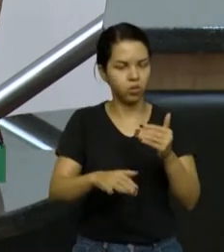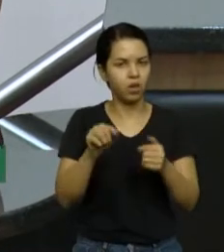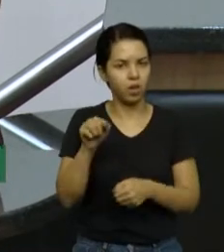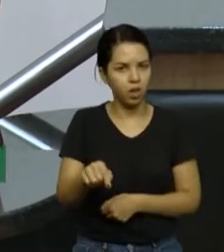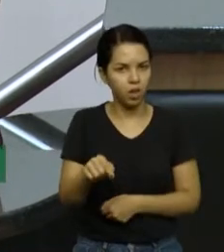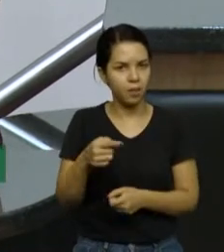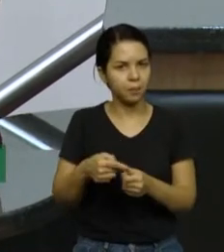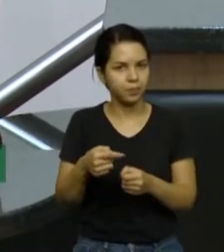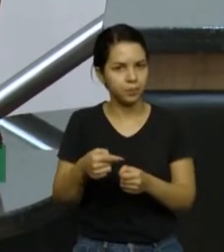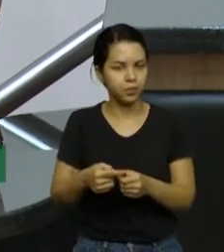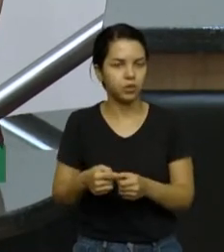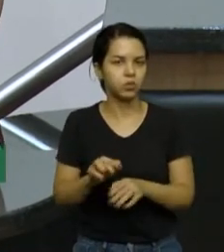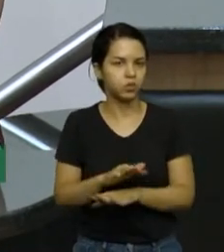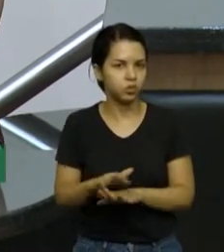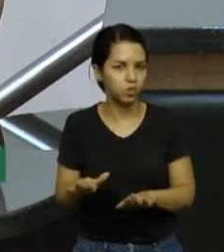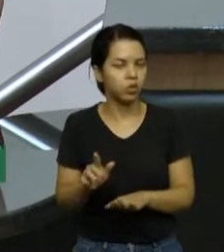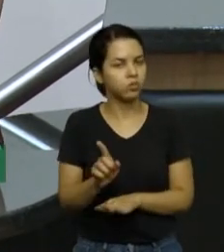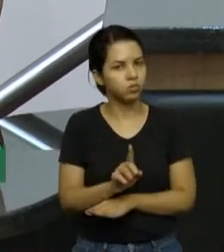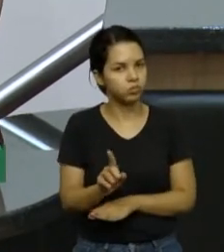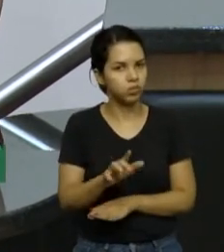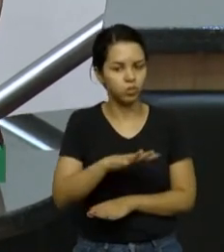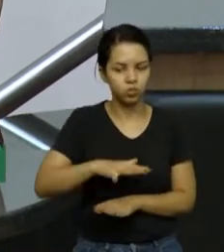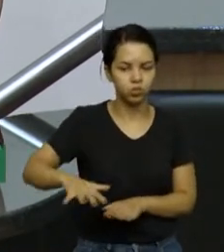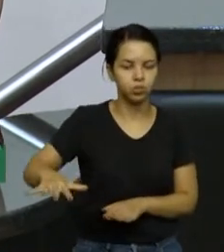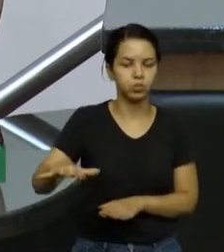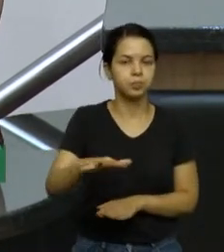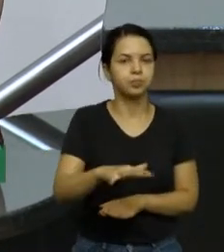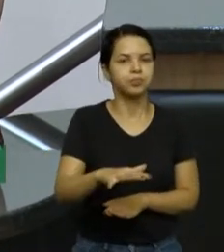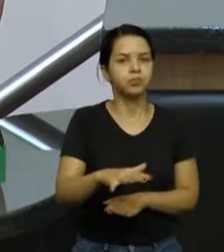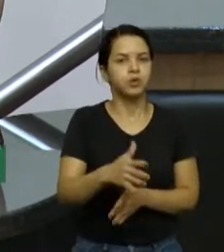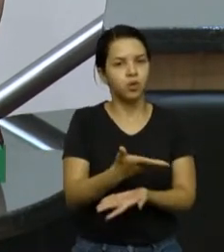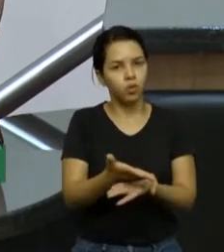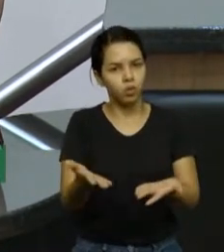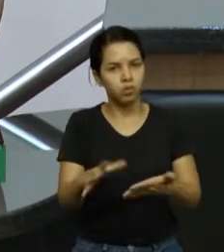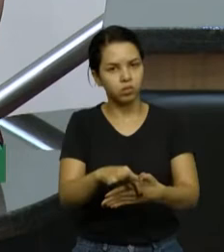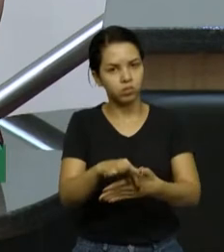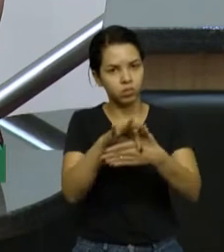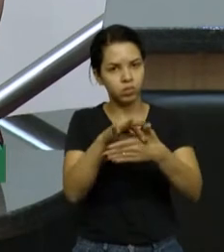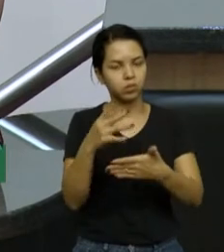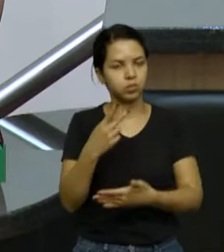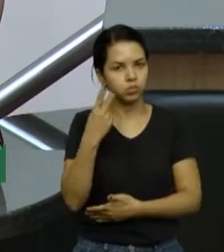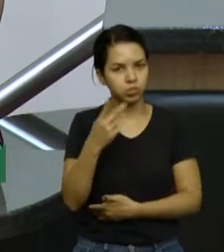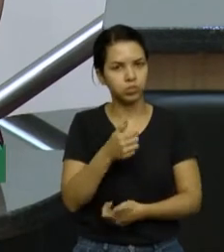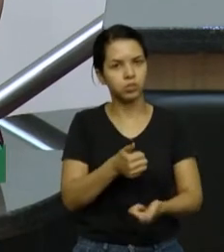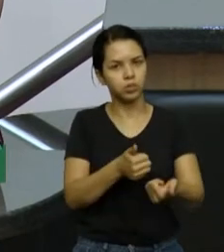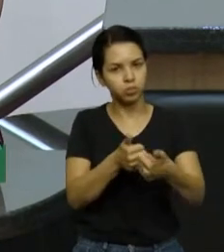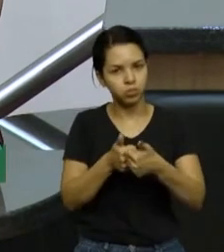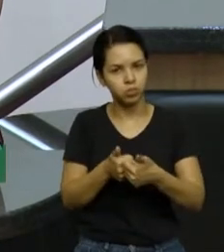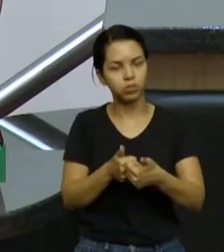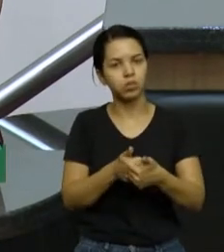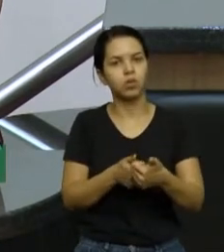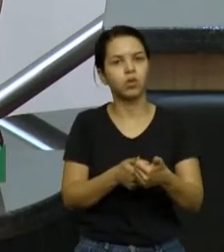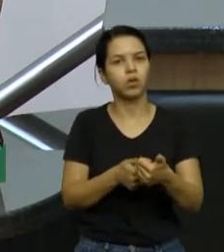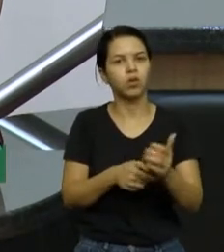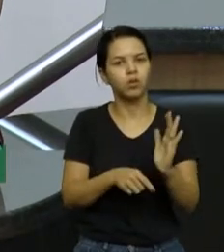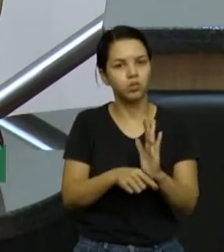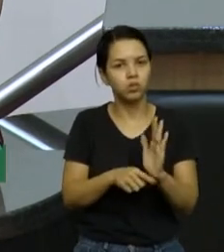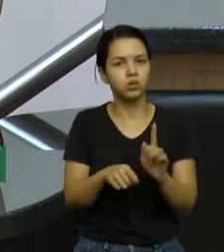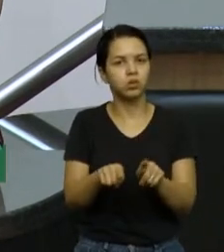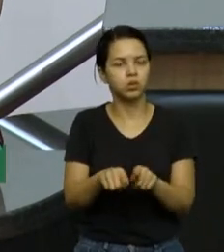Mas contamos sempre, né, com o apoio de todas as lideranças políticas que é o deputado Alba, chegando nesse